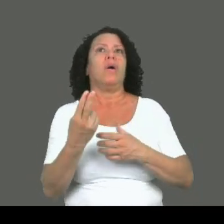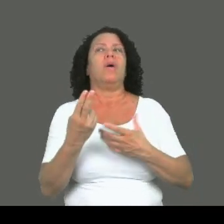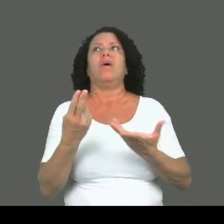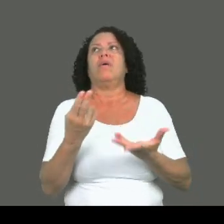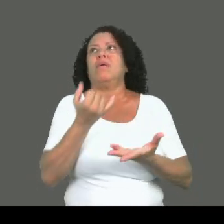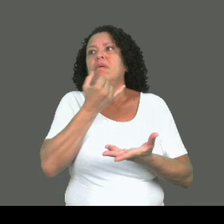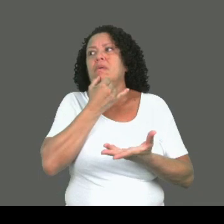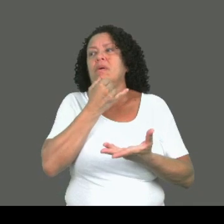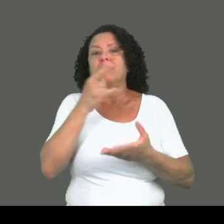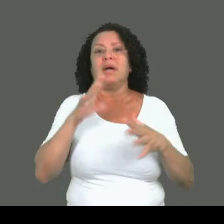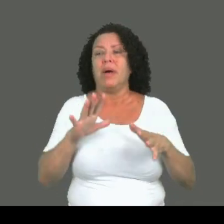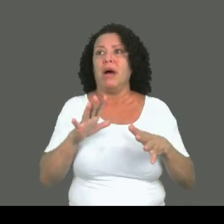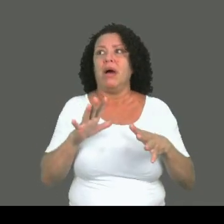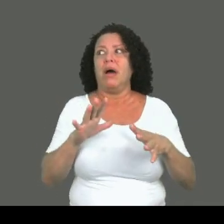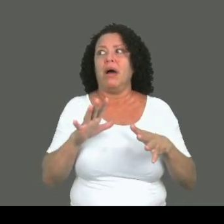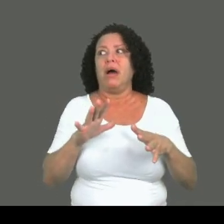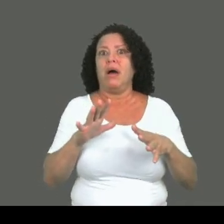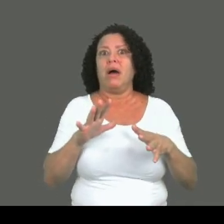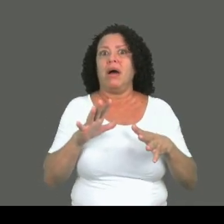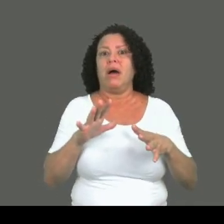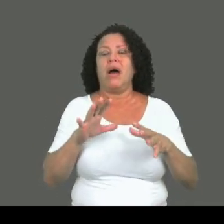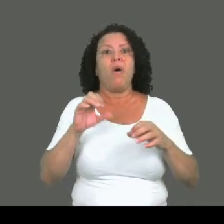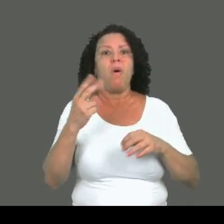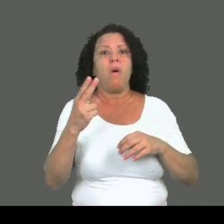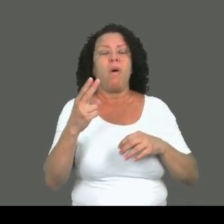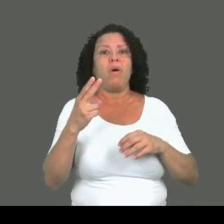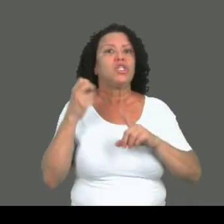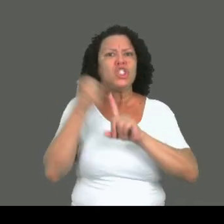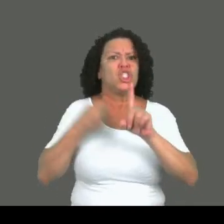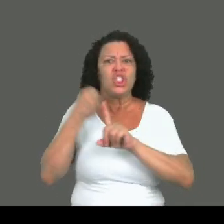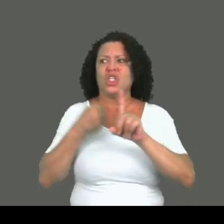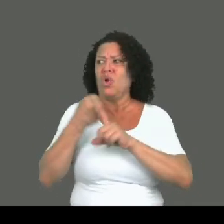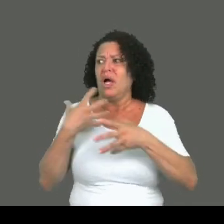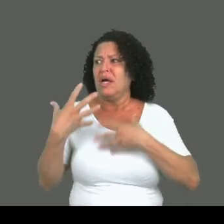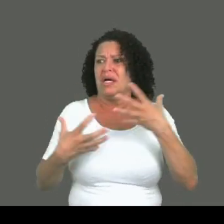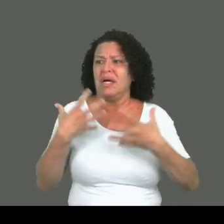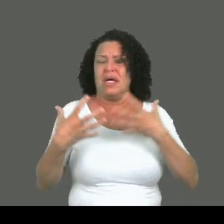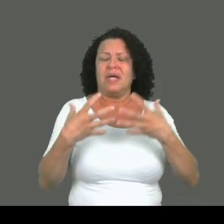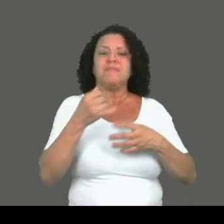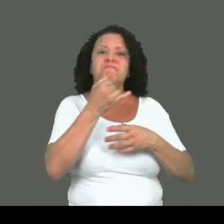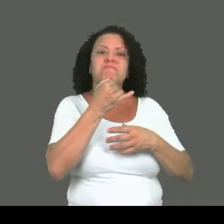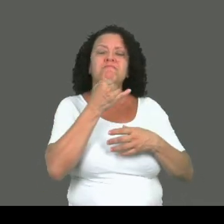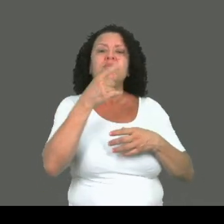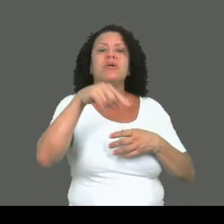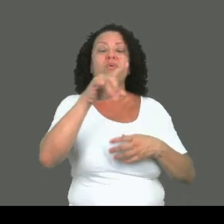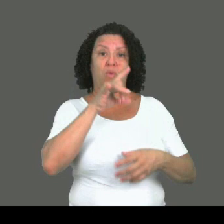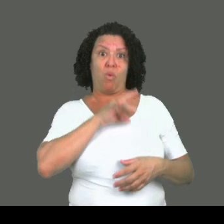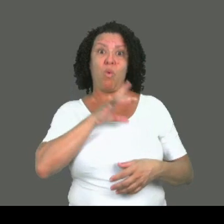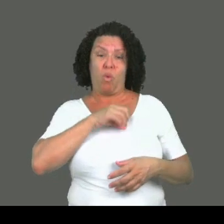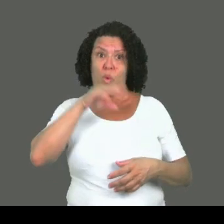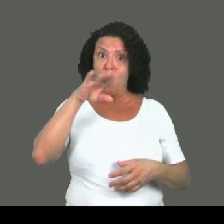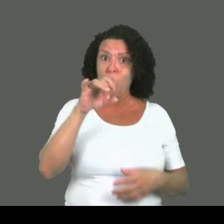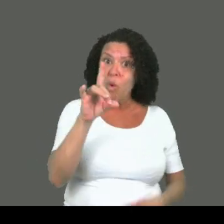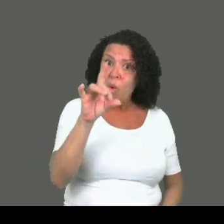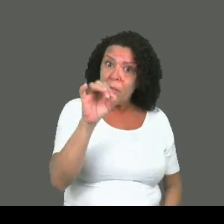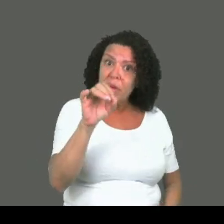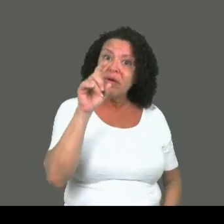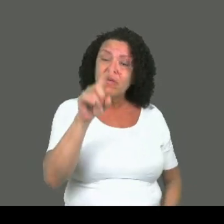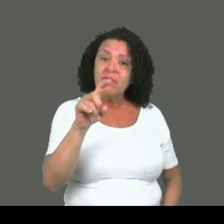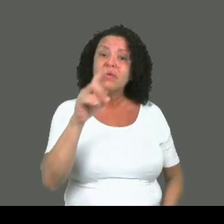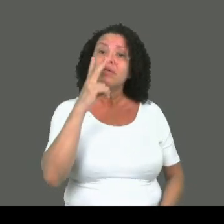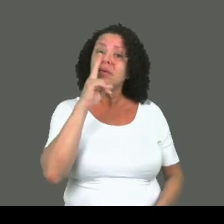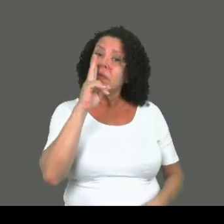de paralisia, ou uma reação de luta. Por exemplo, o medo é quando você